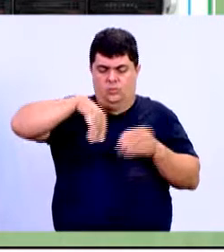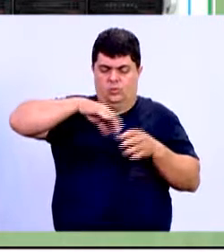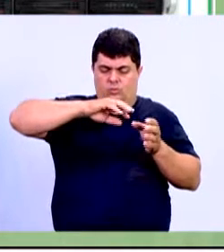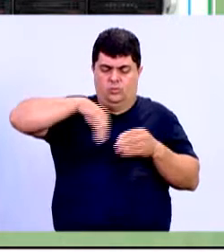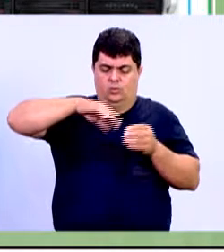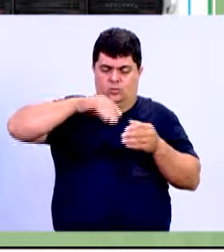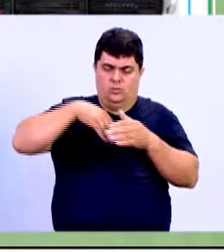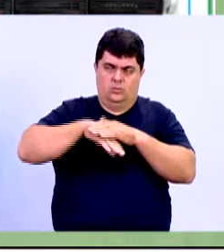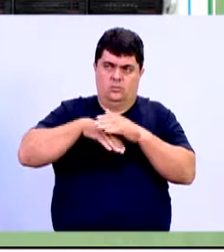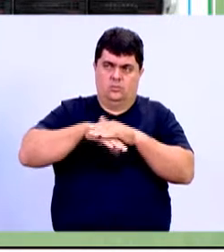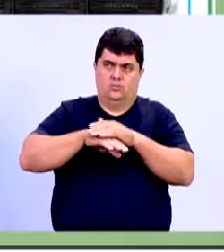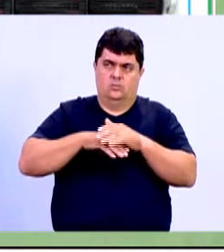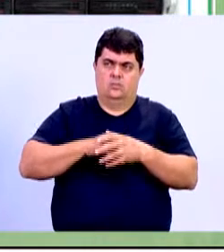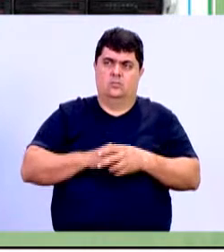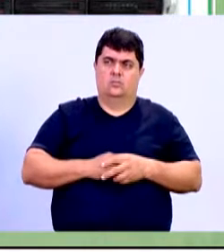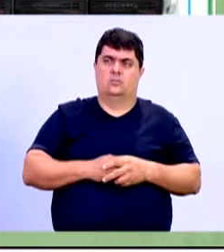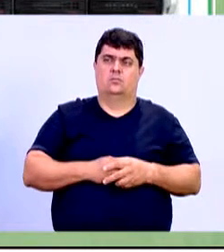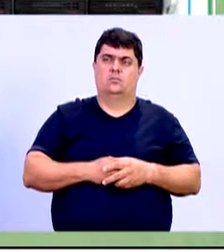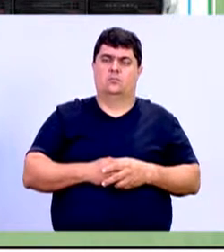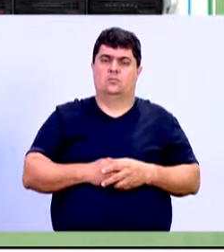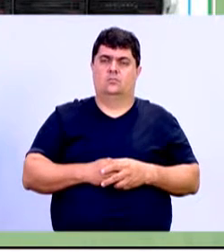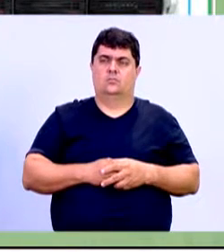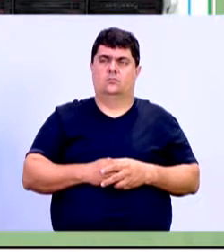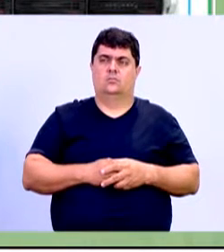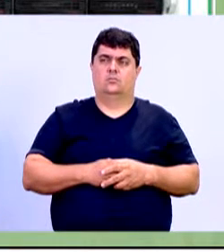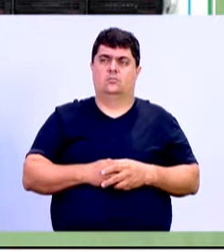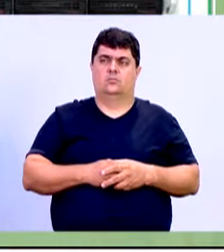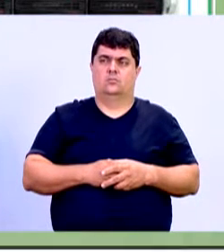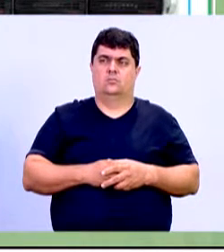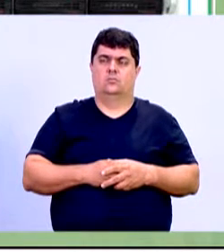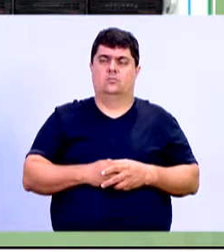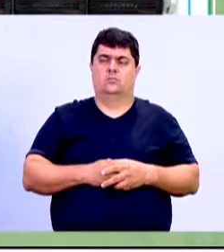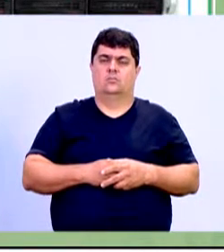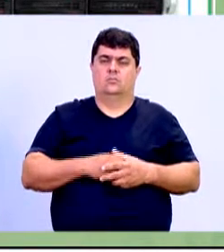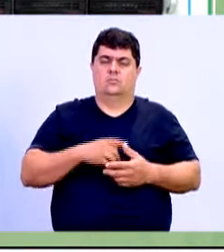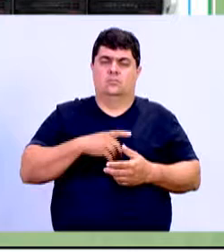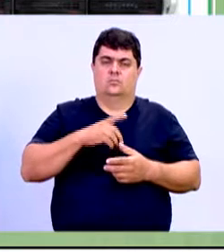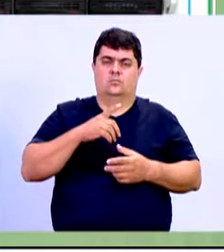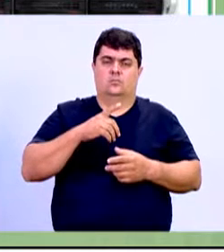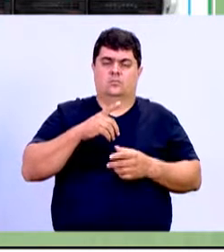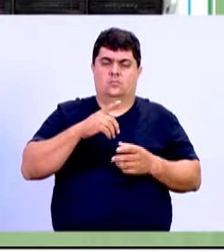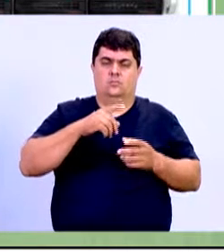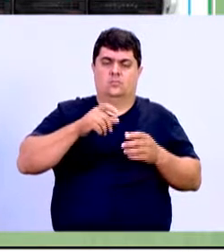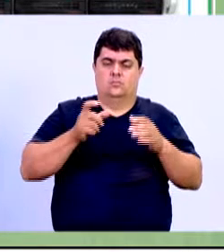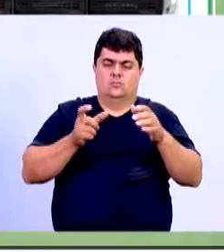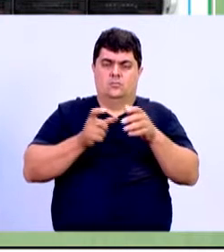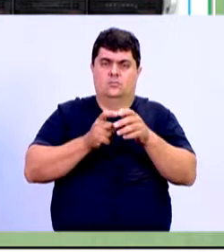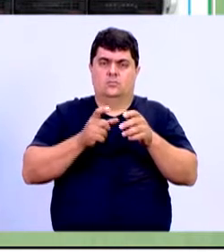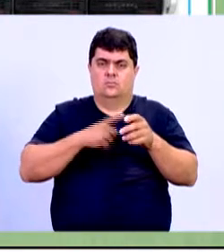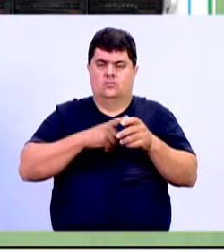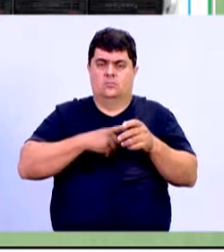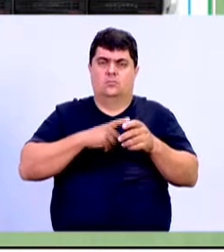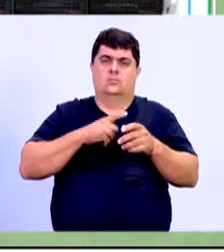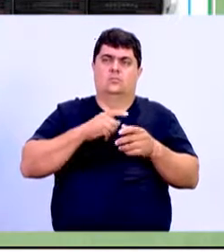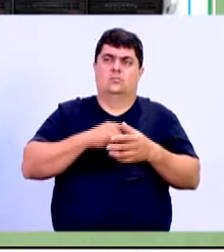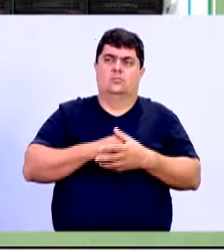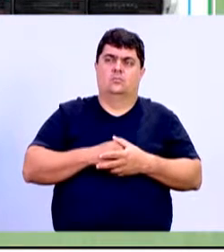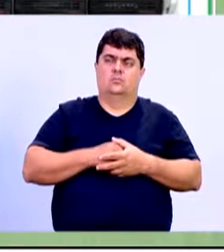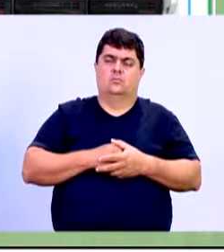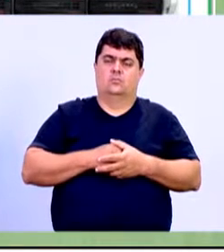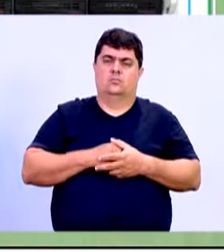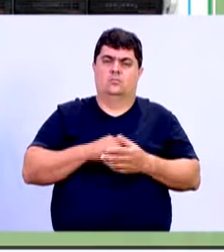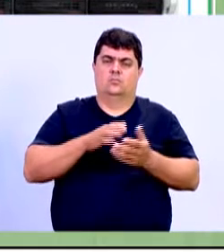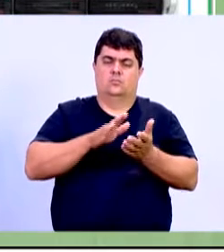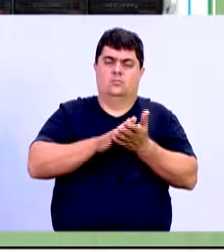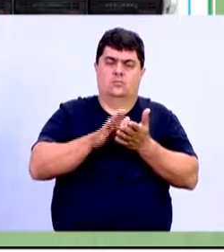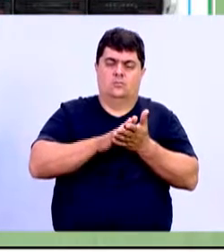é de 3.2 tera. Tá? E aí, esse robô de fita, ele emite etiquetas de